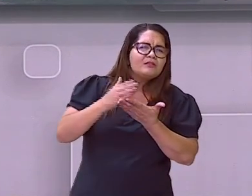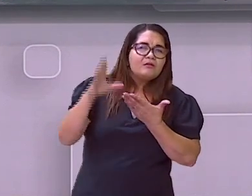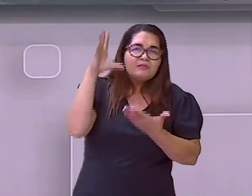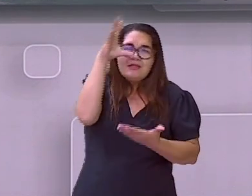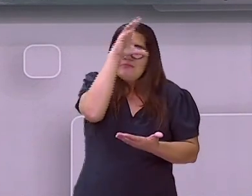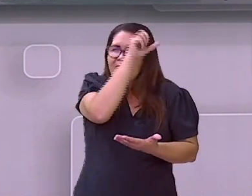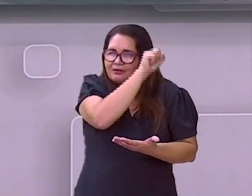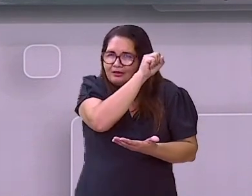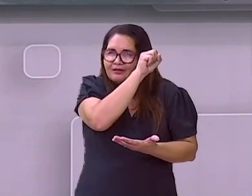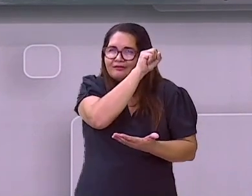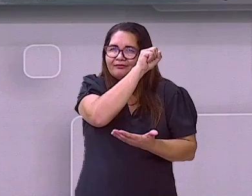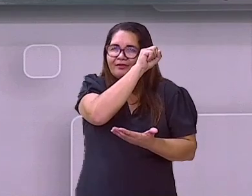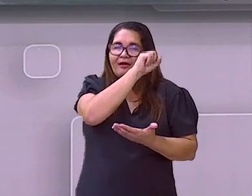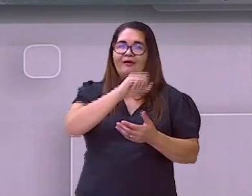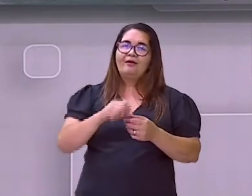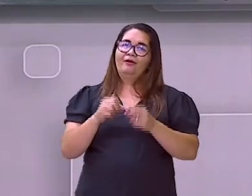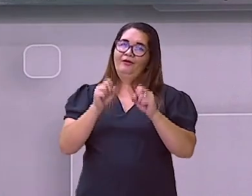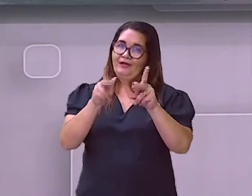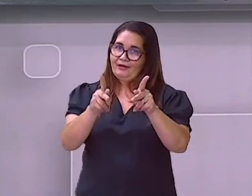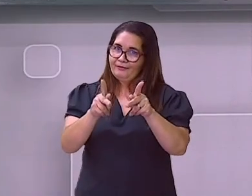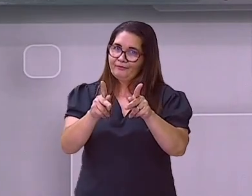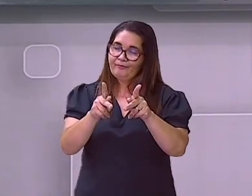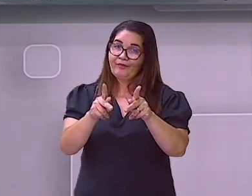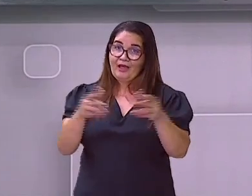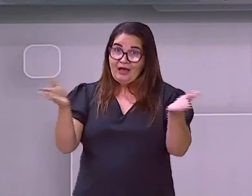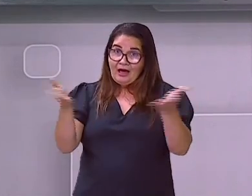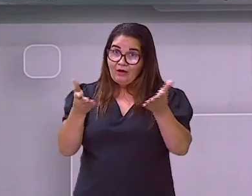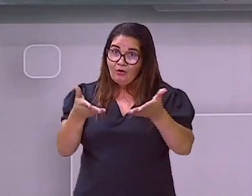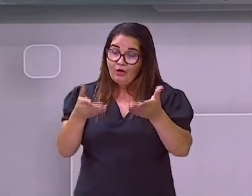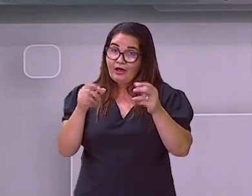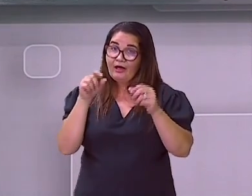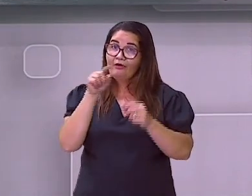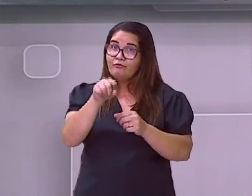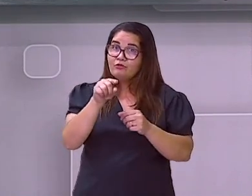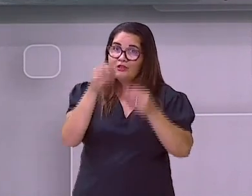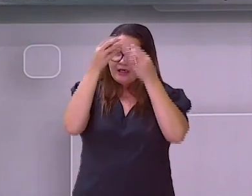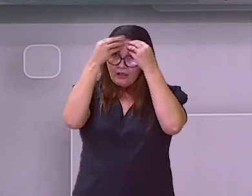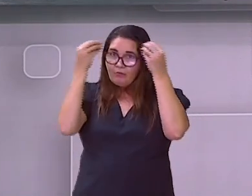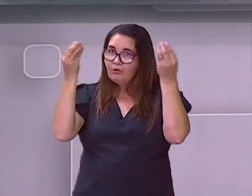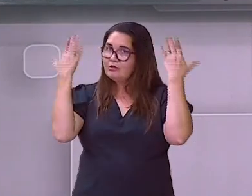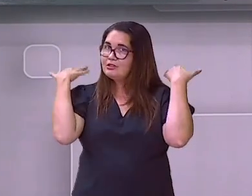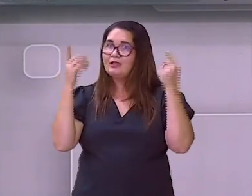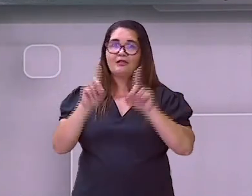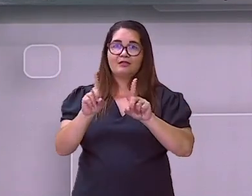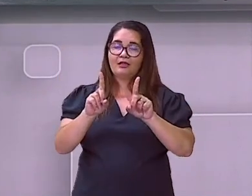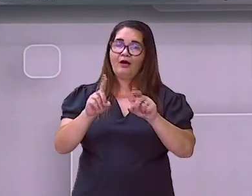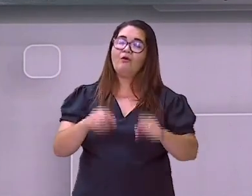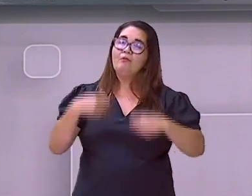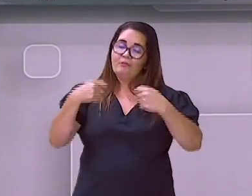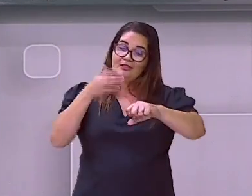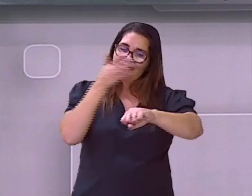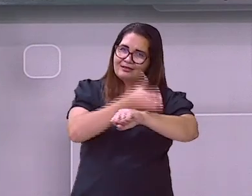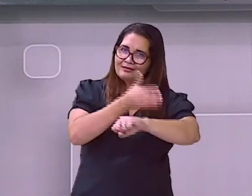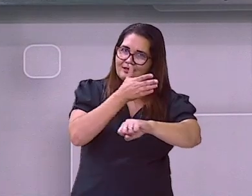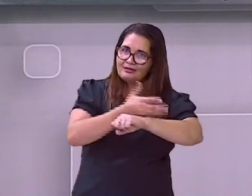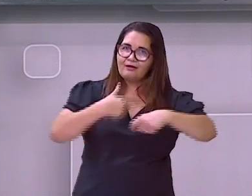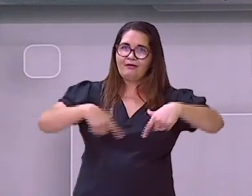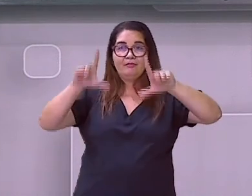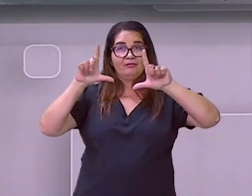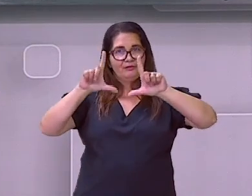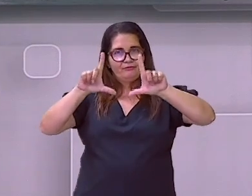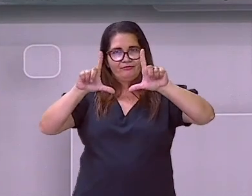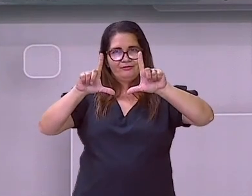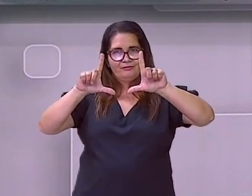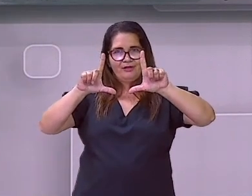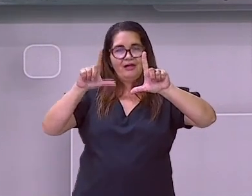continente, ok? Não esqueça que você deve acessar a nossa plataforma SMED-GV. Para